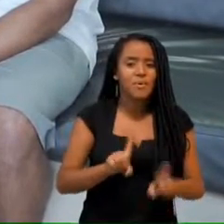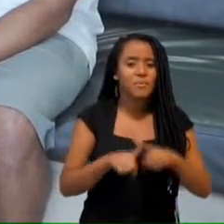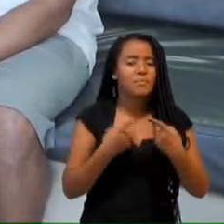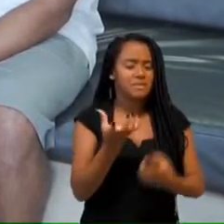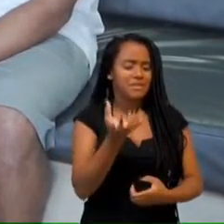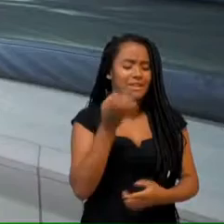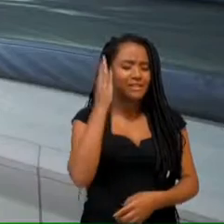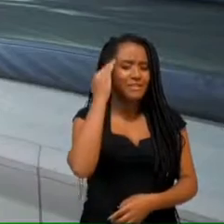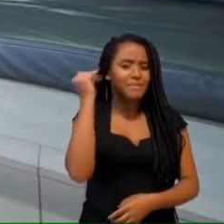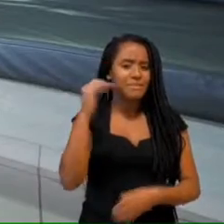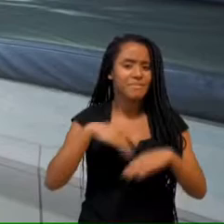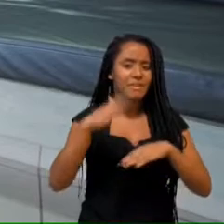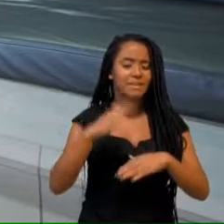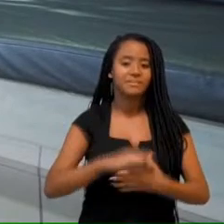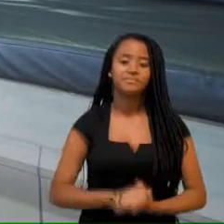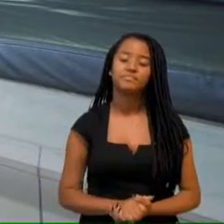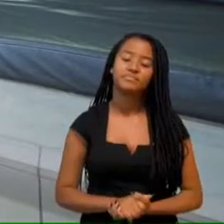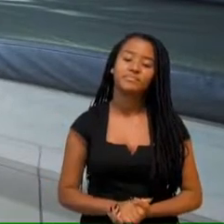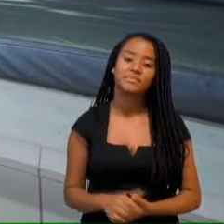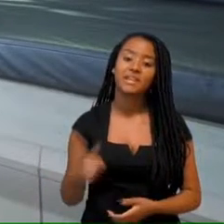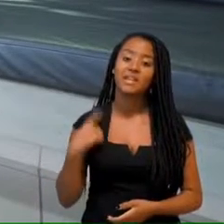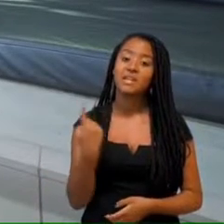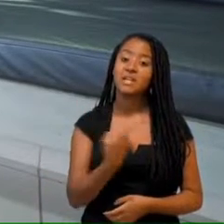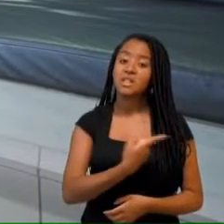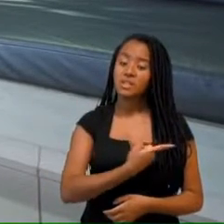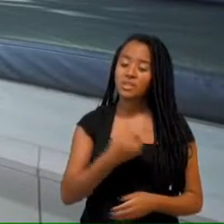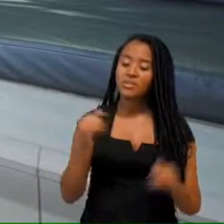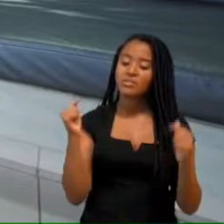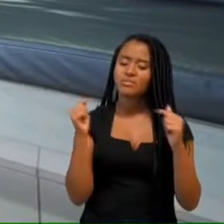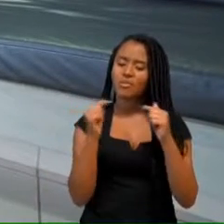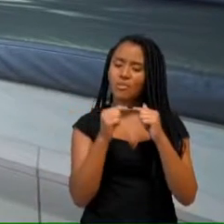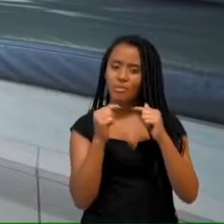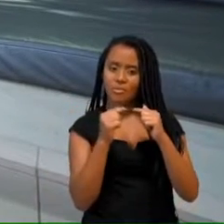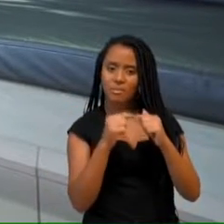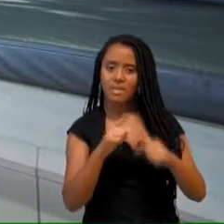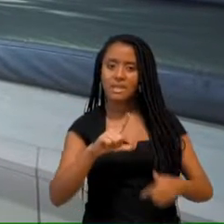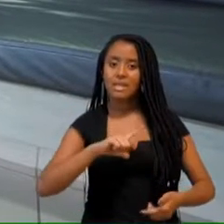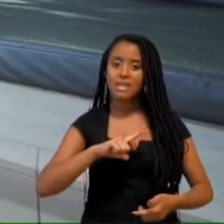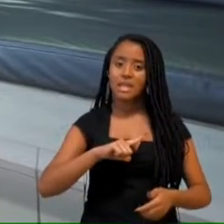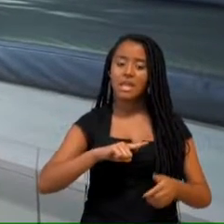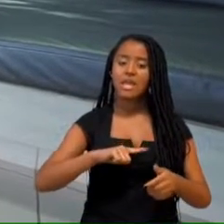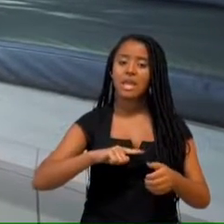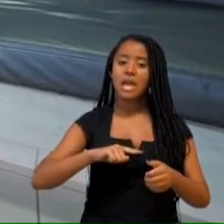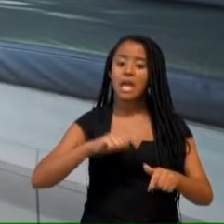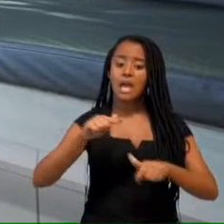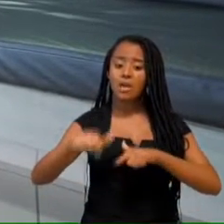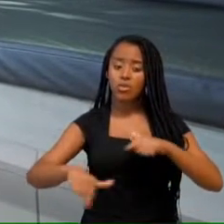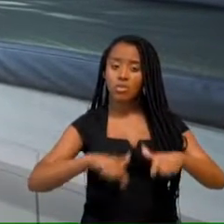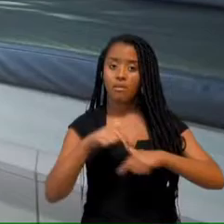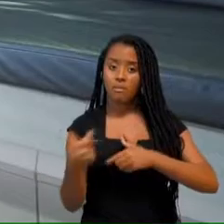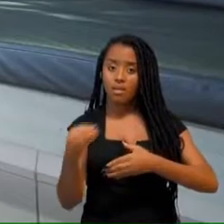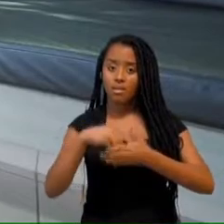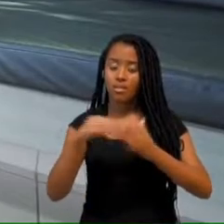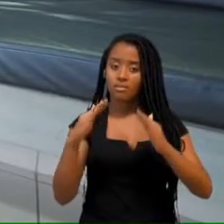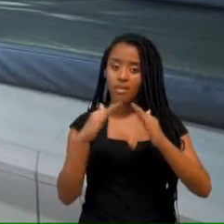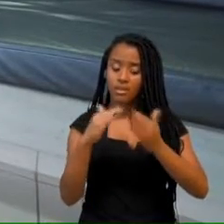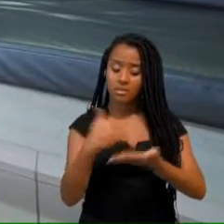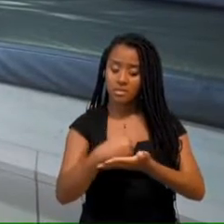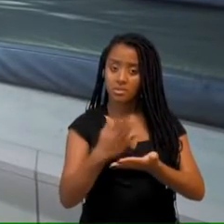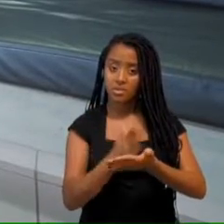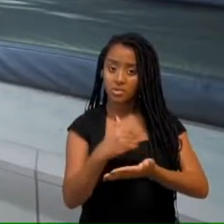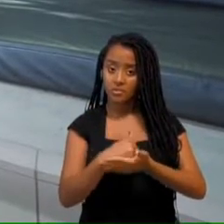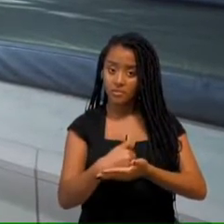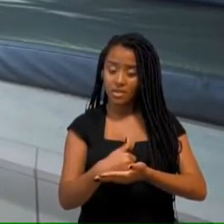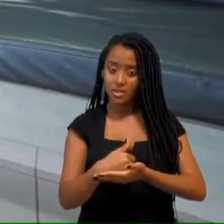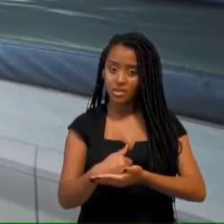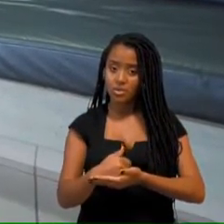começar pelo al a gente se dá bem a gente tem as tarefas aqui que a gente divide tudo certinho com os outros moradores que